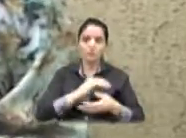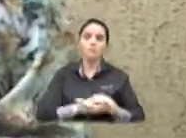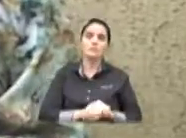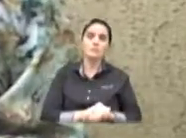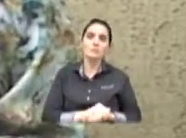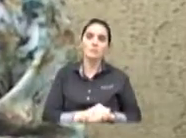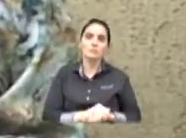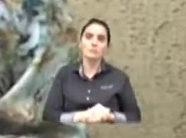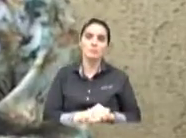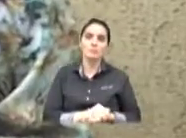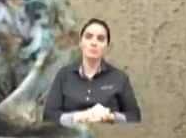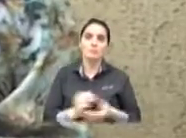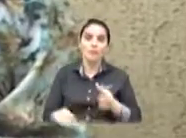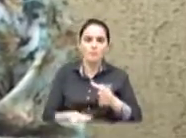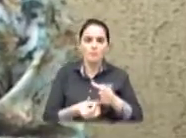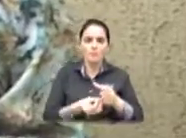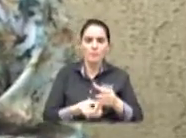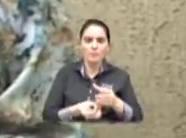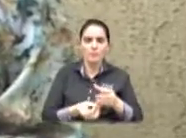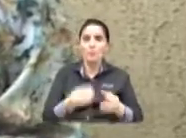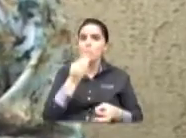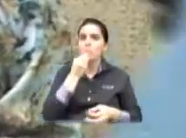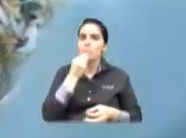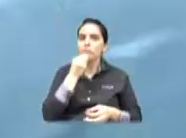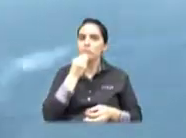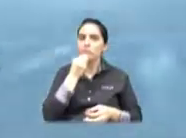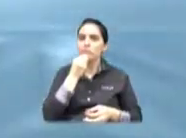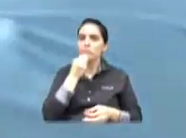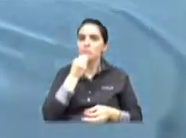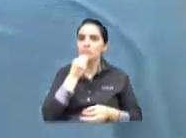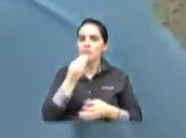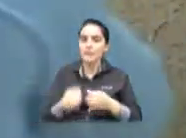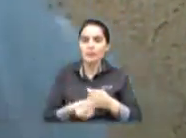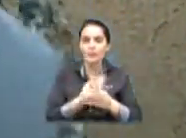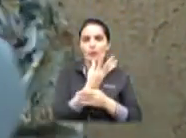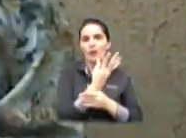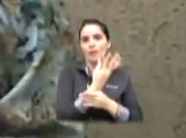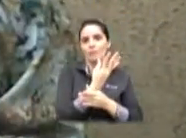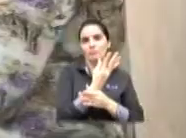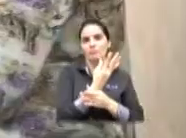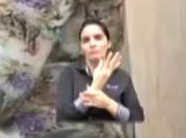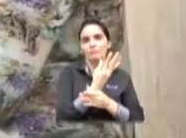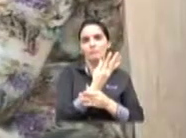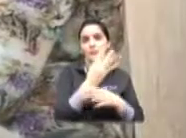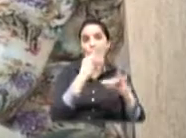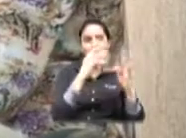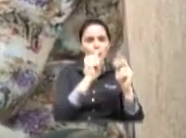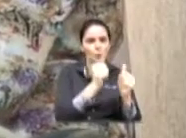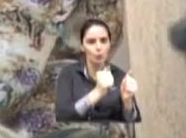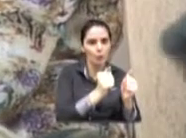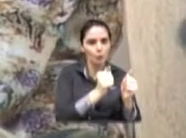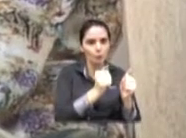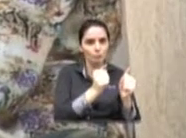uma oportunidade para que todos possam participar de um evento cultural